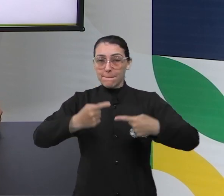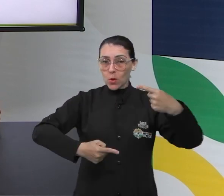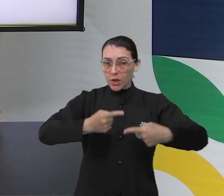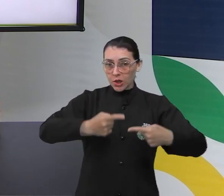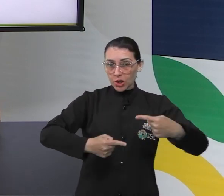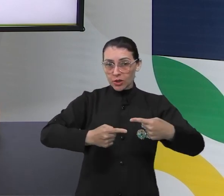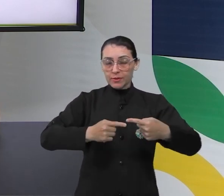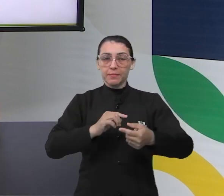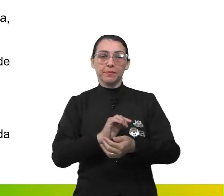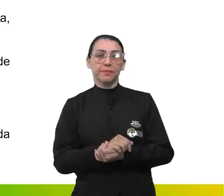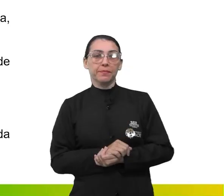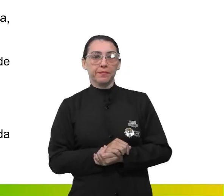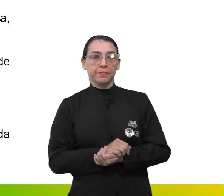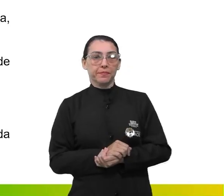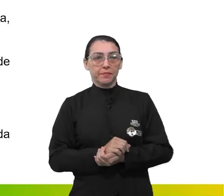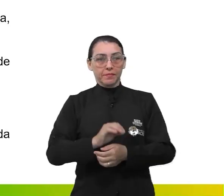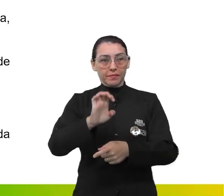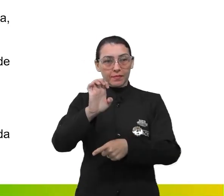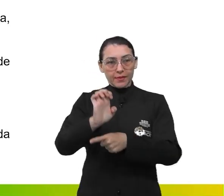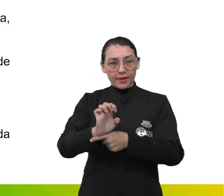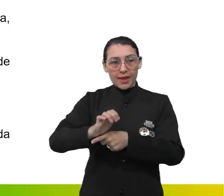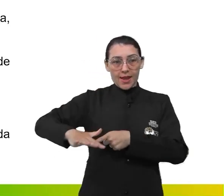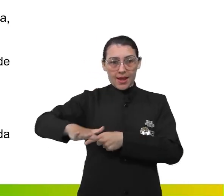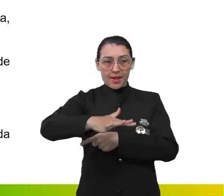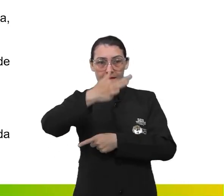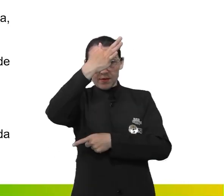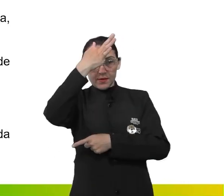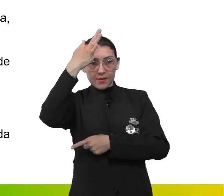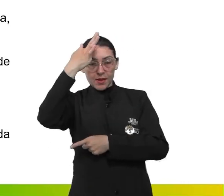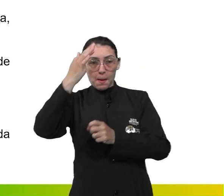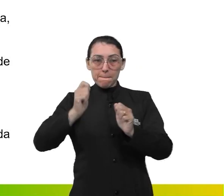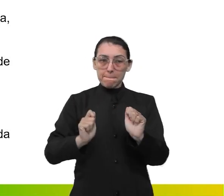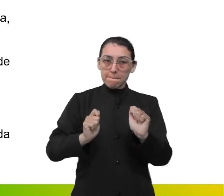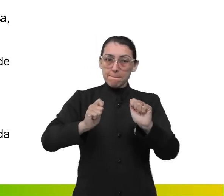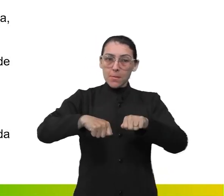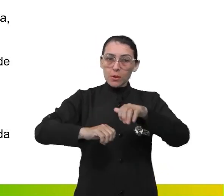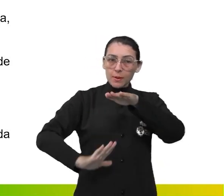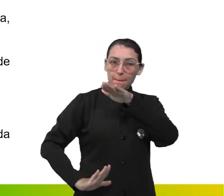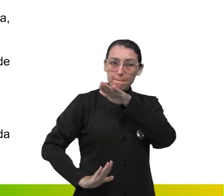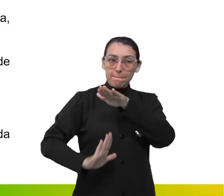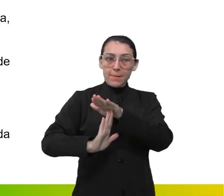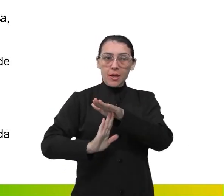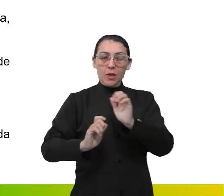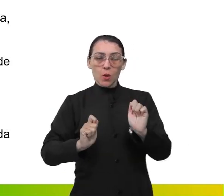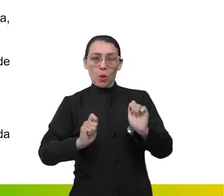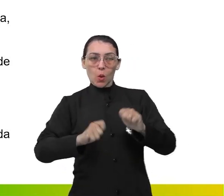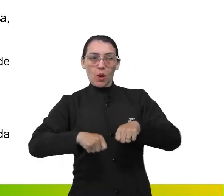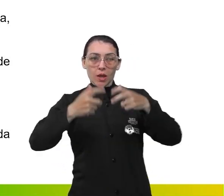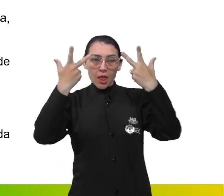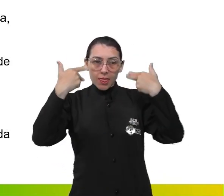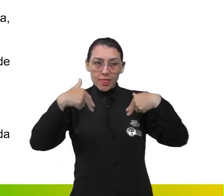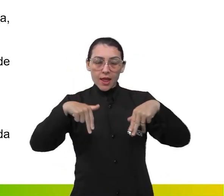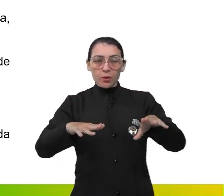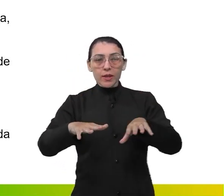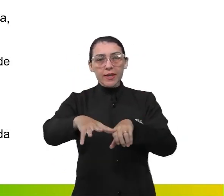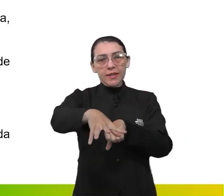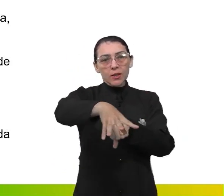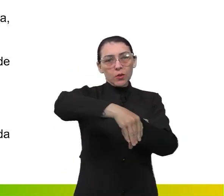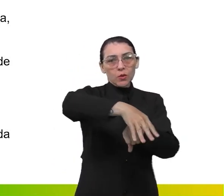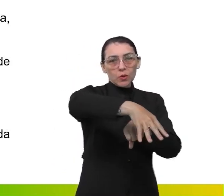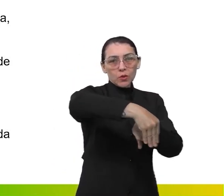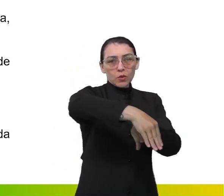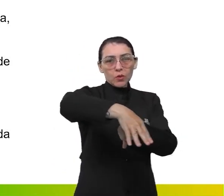política. Então, letra E. É o ramo da filosofia que trata das possibilidades, dos limites,